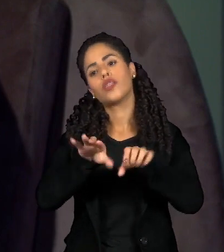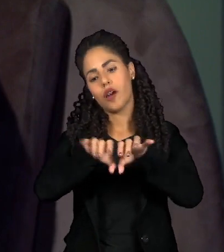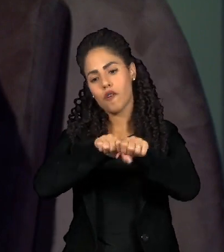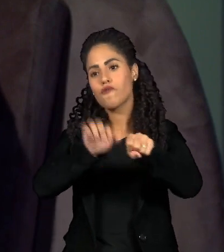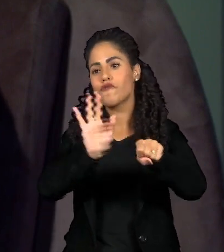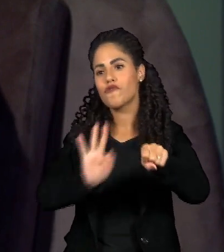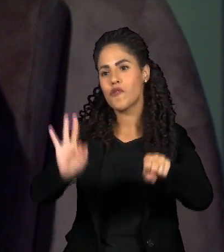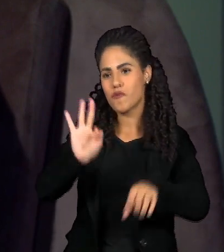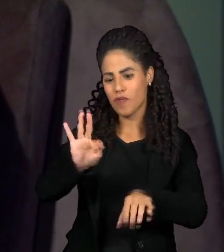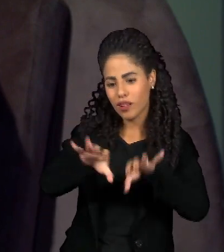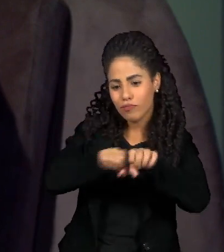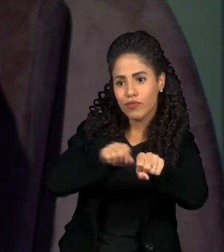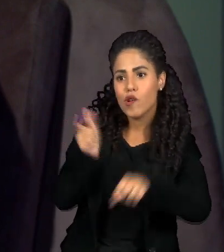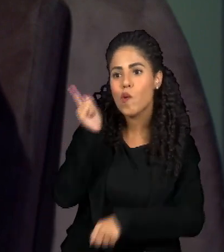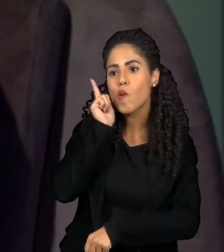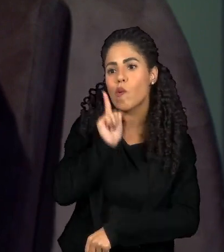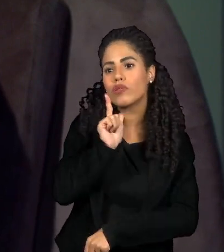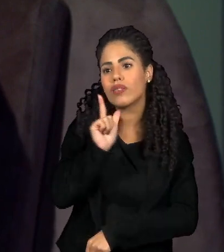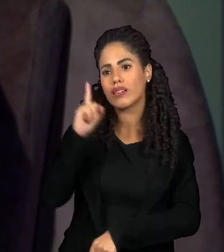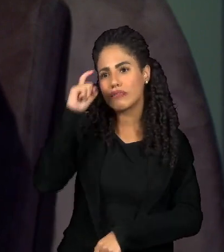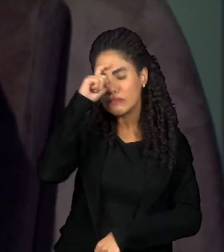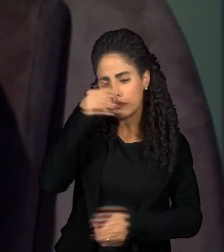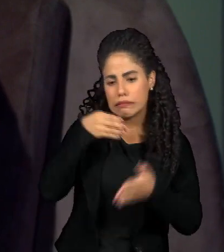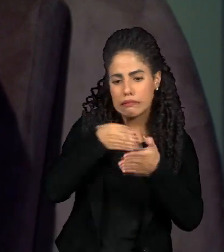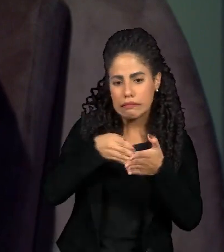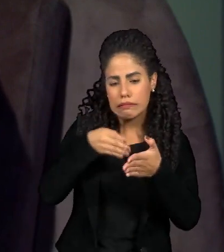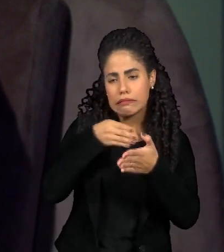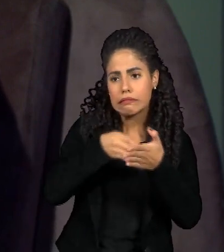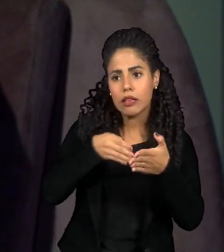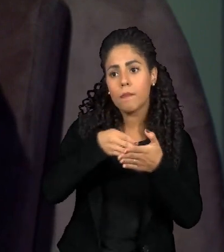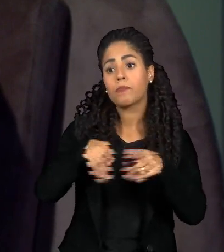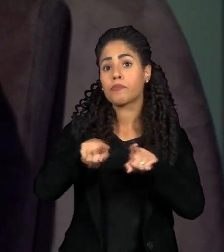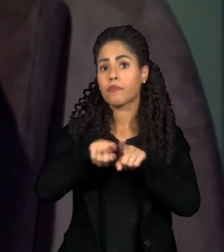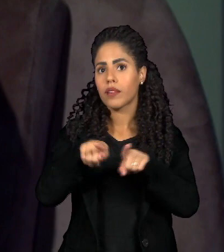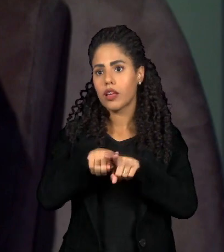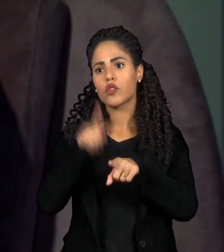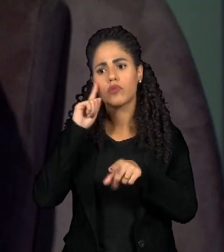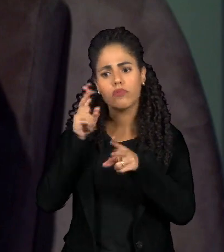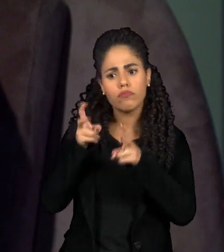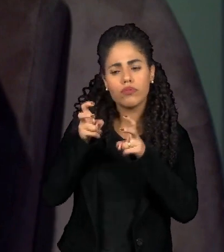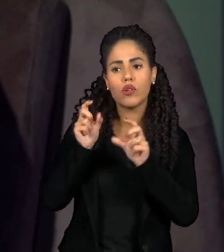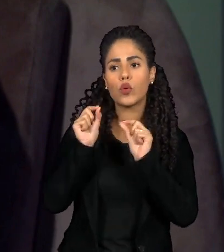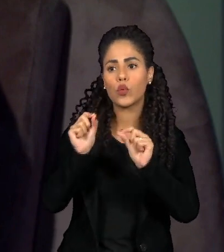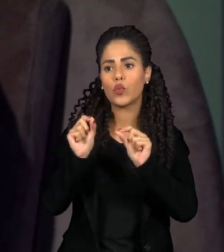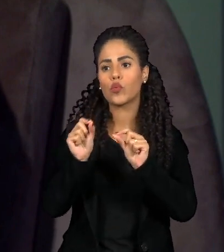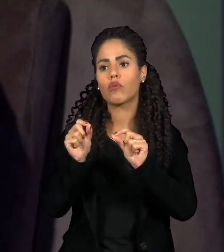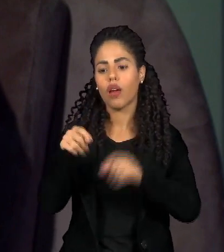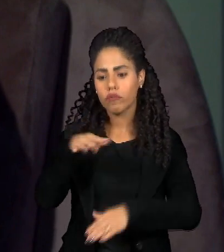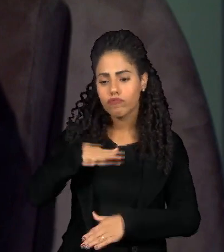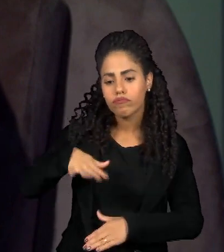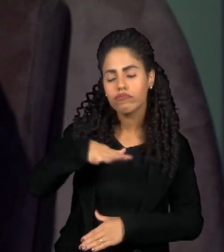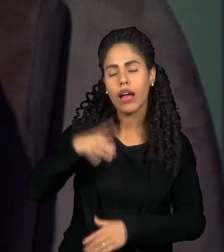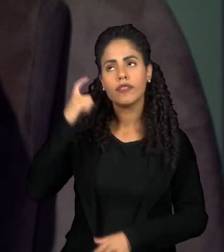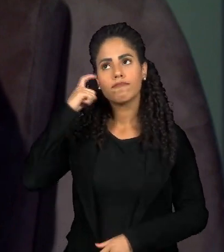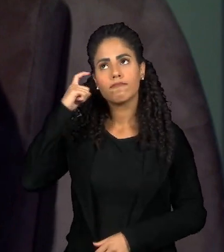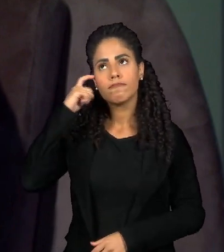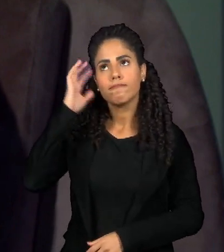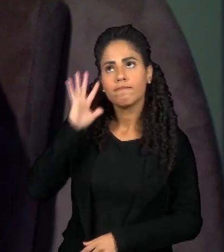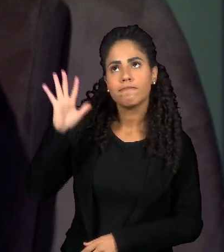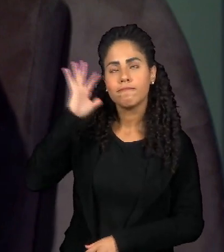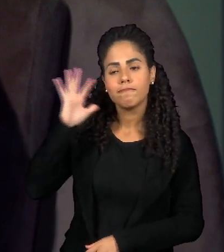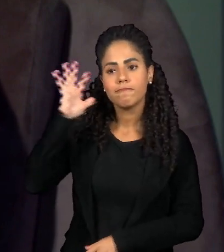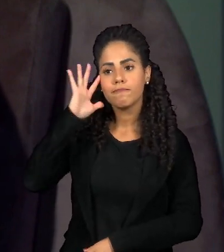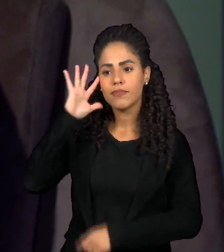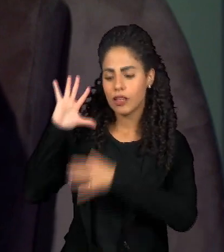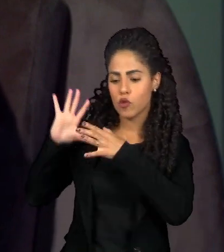formação, isso acaba sendo um impeditivo também, né? E a própria perspectiva dentro pensando no